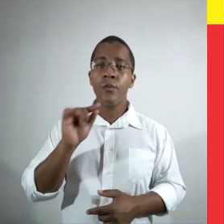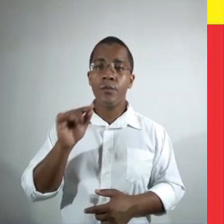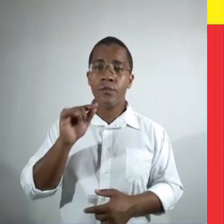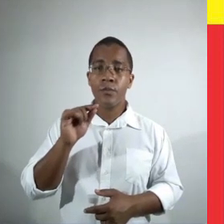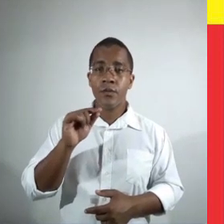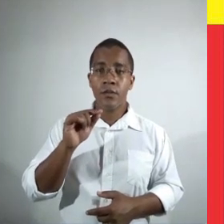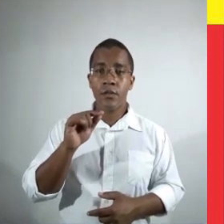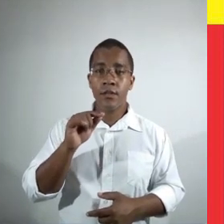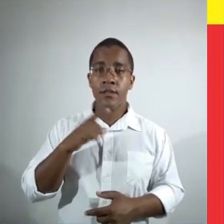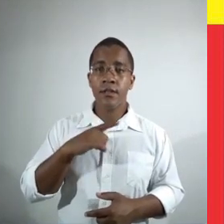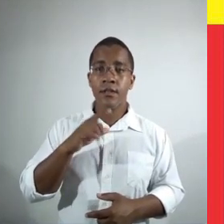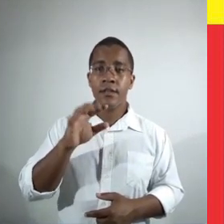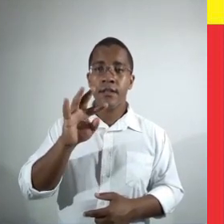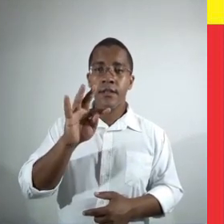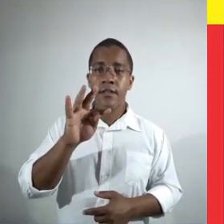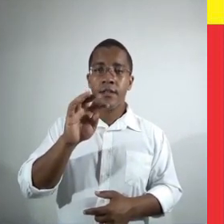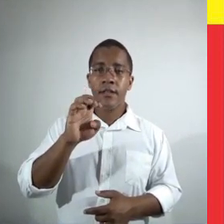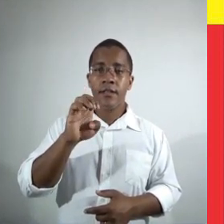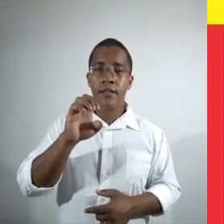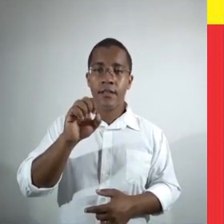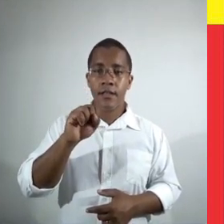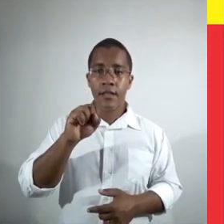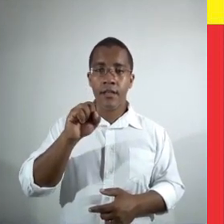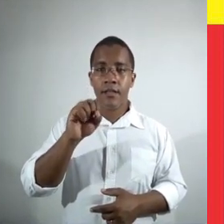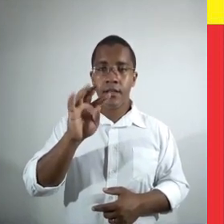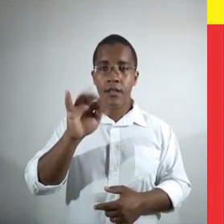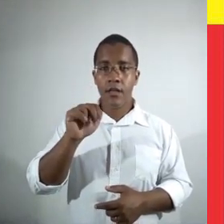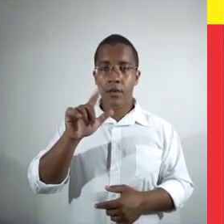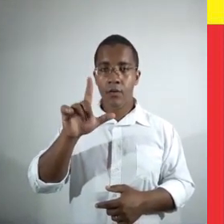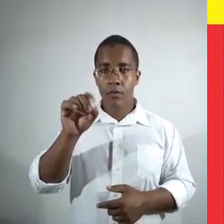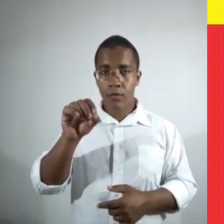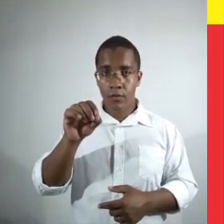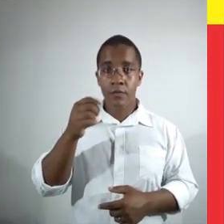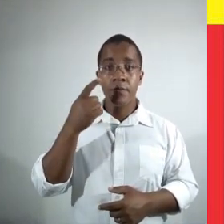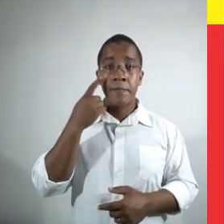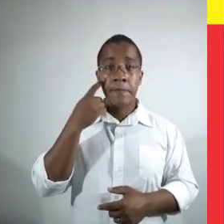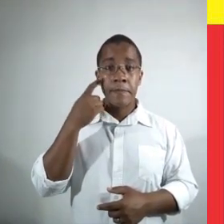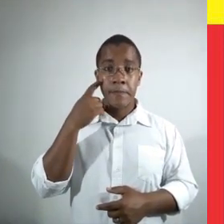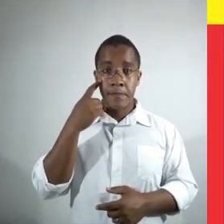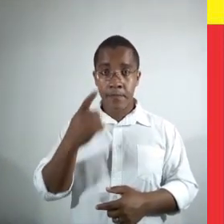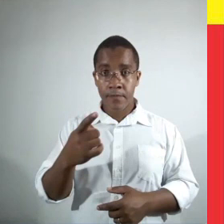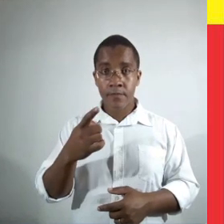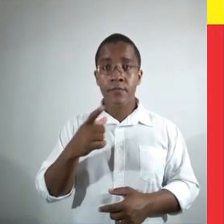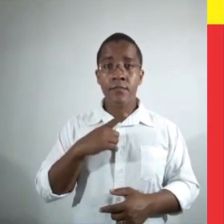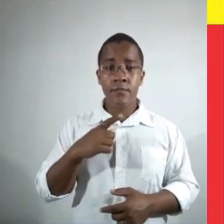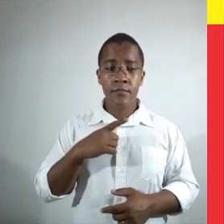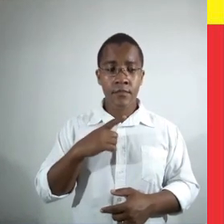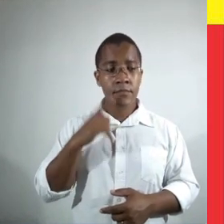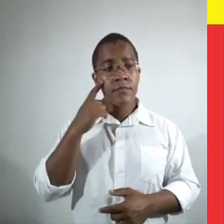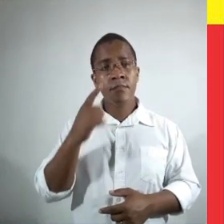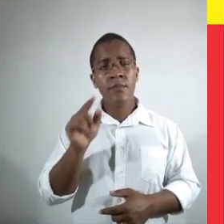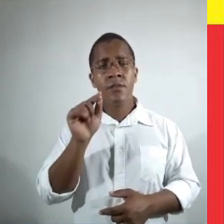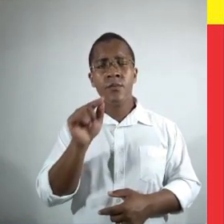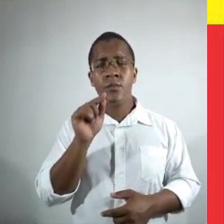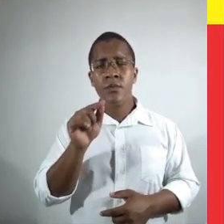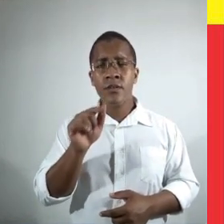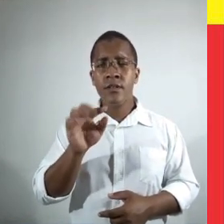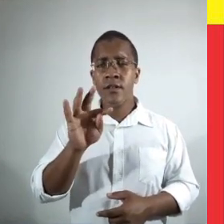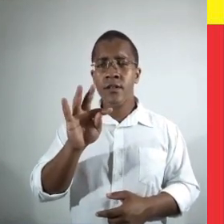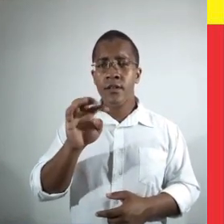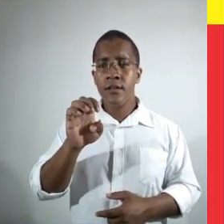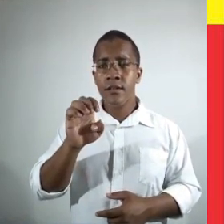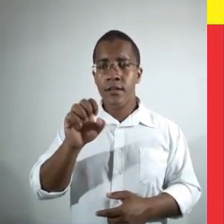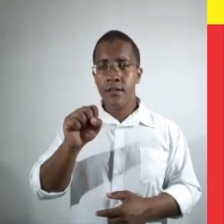glândula que vai desenvolver, são os testículos. Se observarmos essa glândula aí, os testículos, certo? Eles produzem